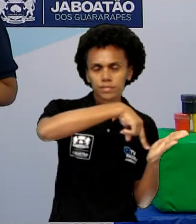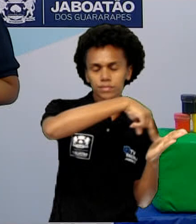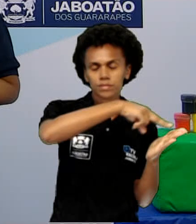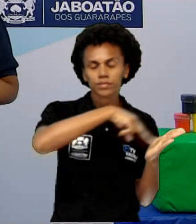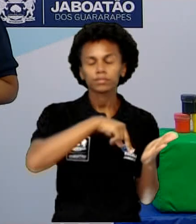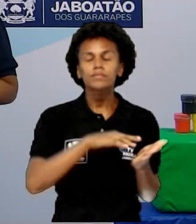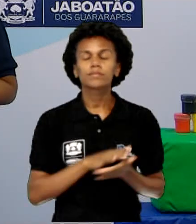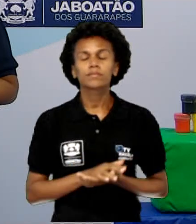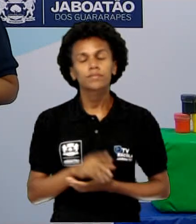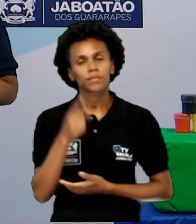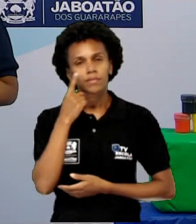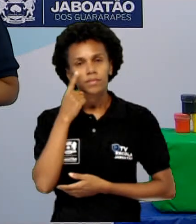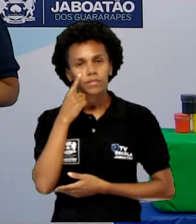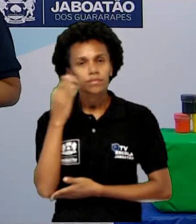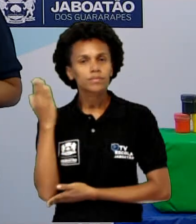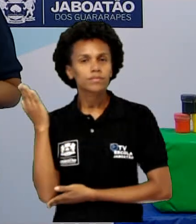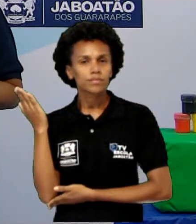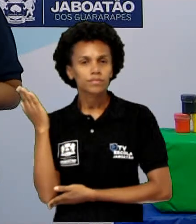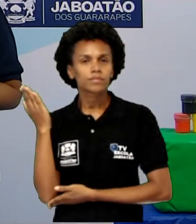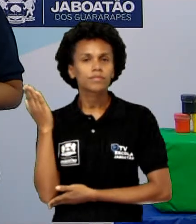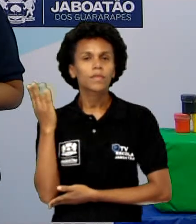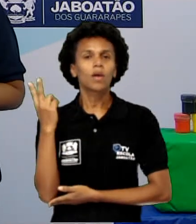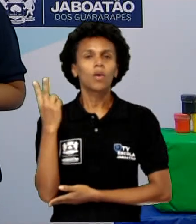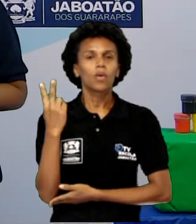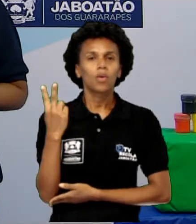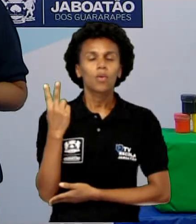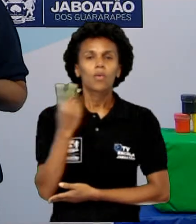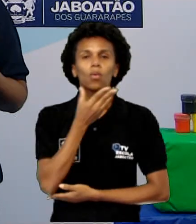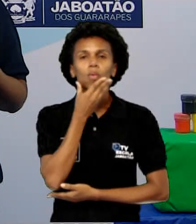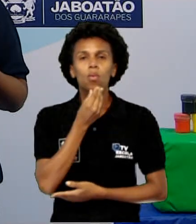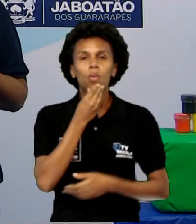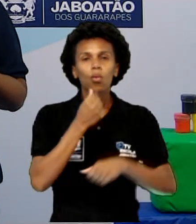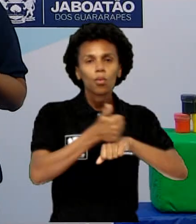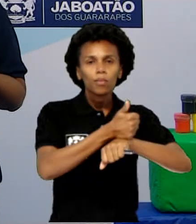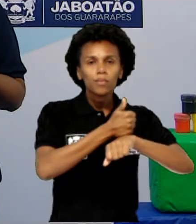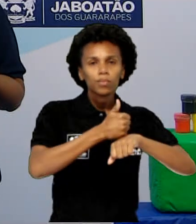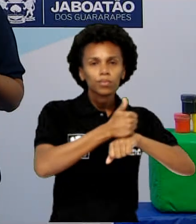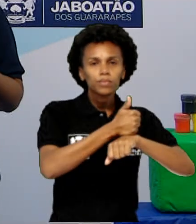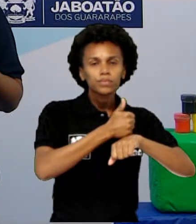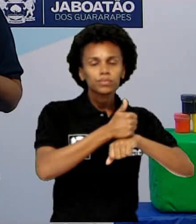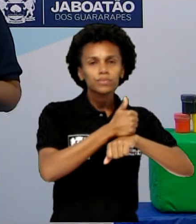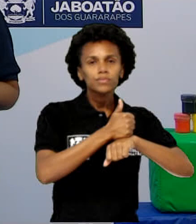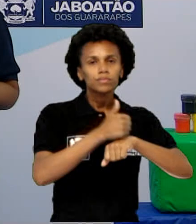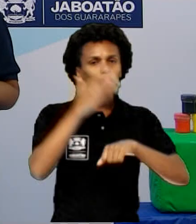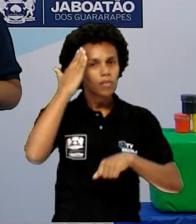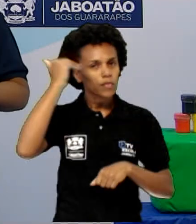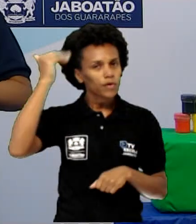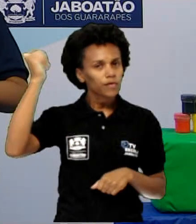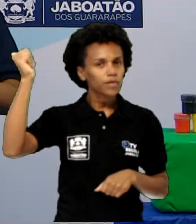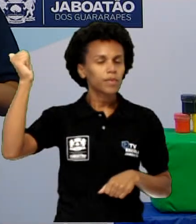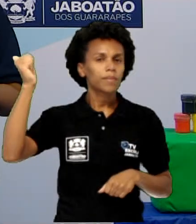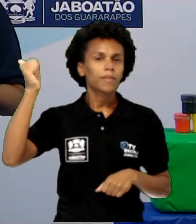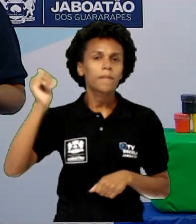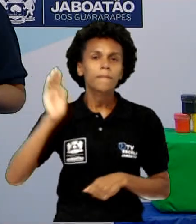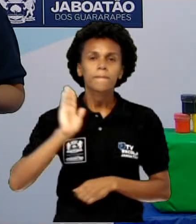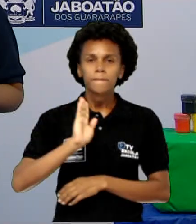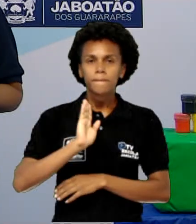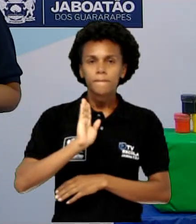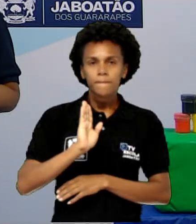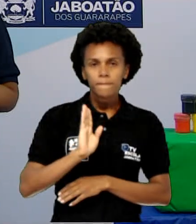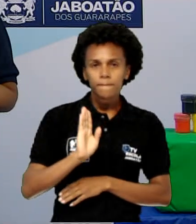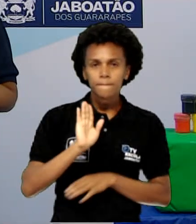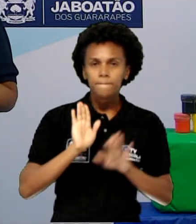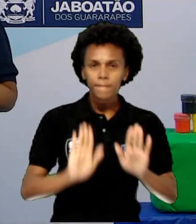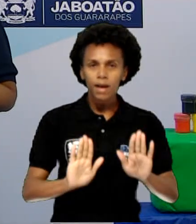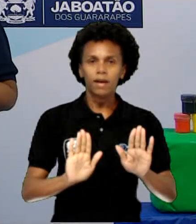de dois artistas já renomados, profissionais. Mas o que a gente faz em casa, se a gente usa uma pigmentação e se a gente